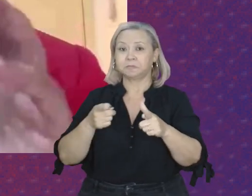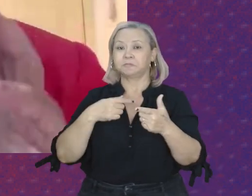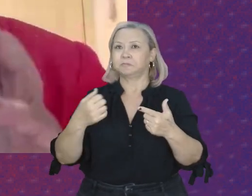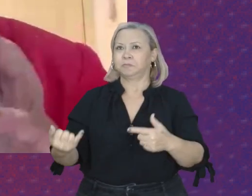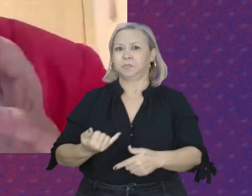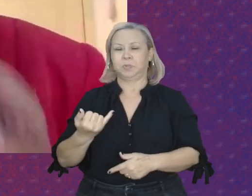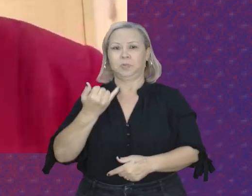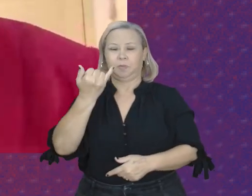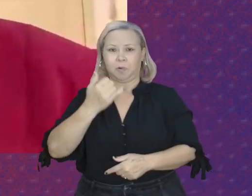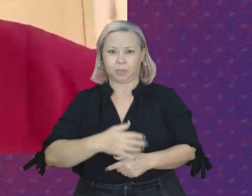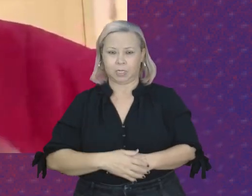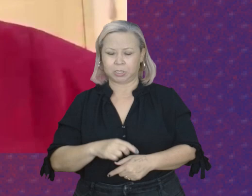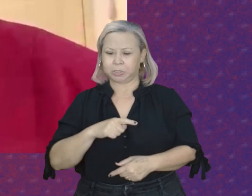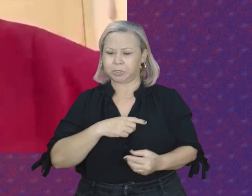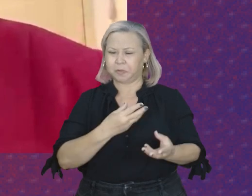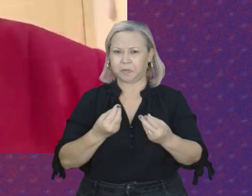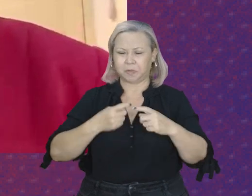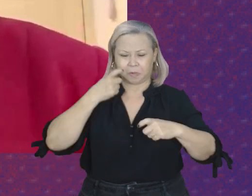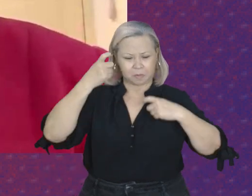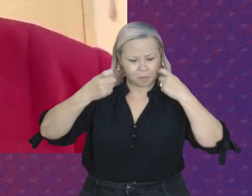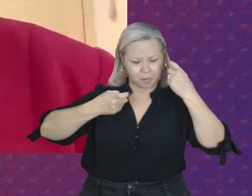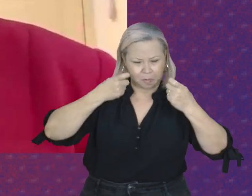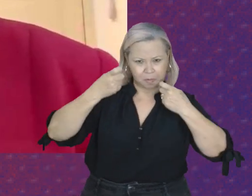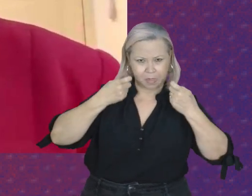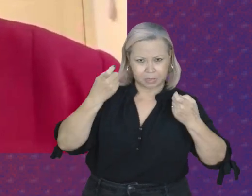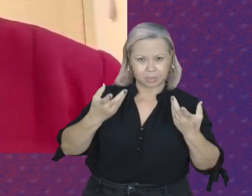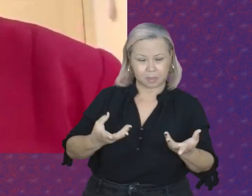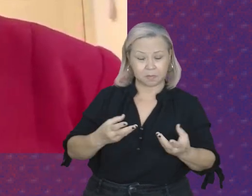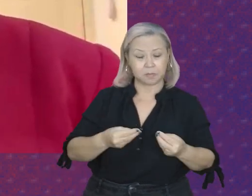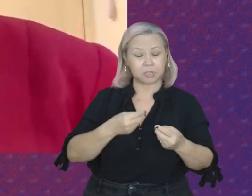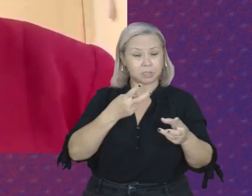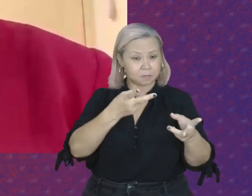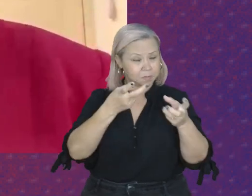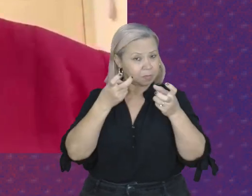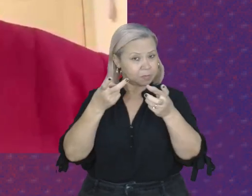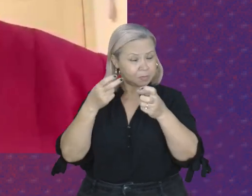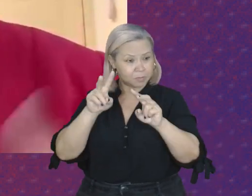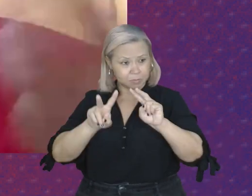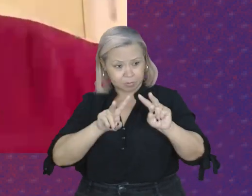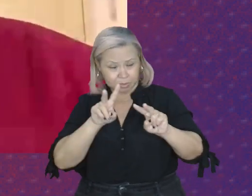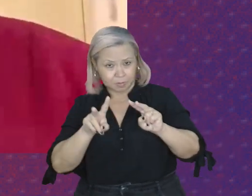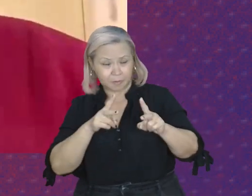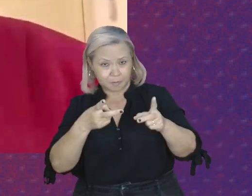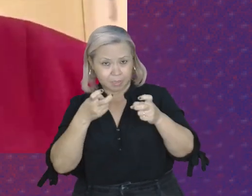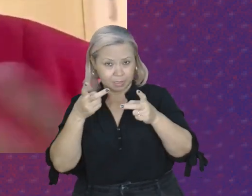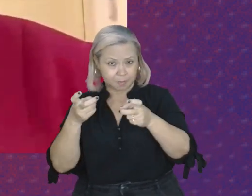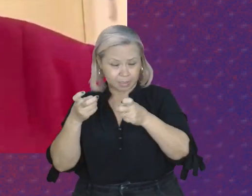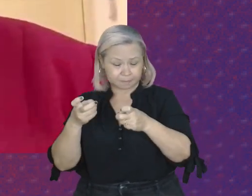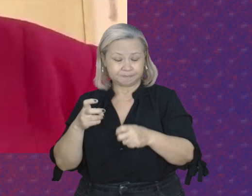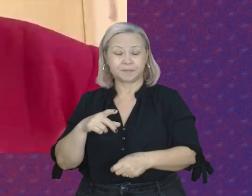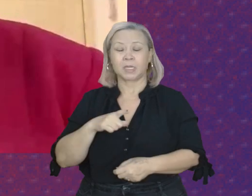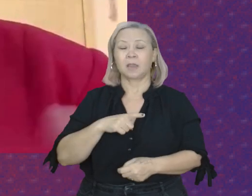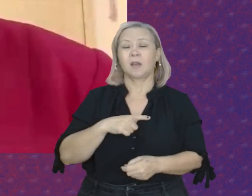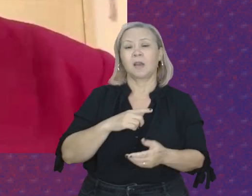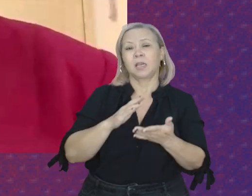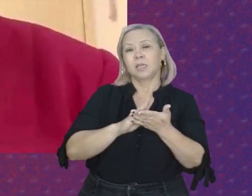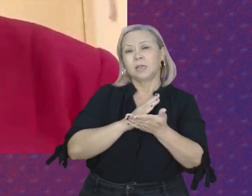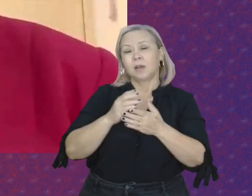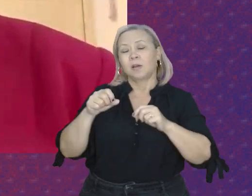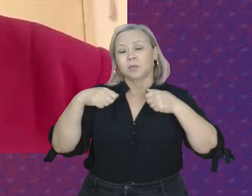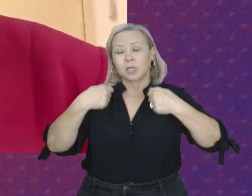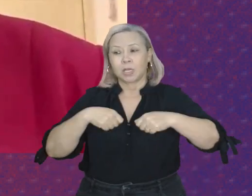presidenta Dilma teve muita preocupação de dar visibilidade, né? Então, isto também é algo que tem que